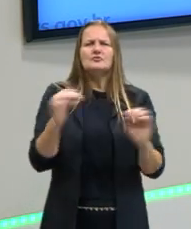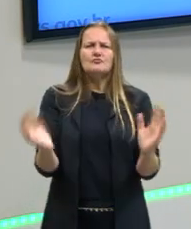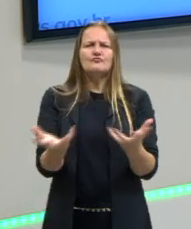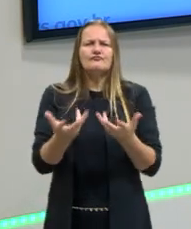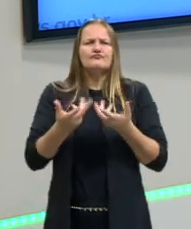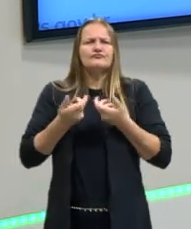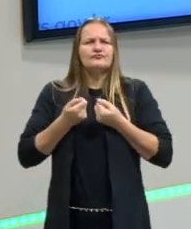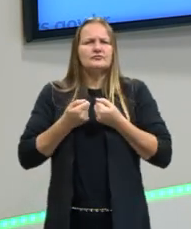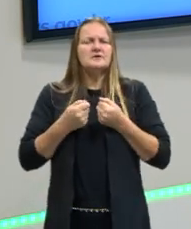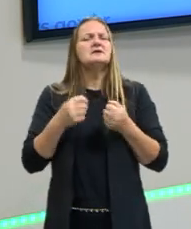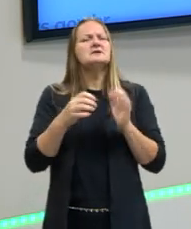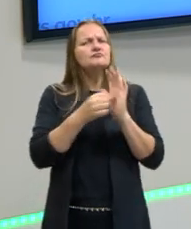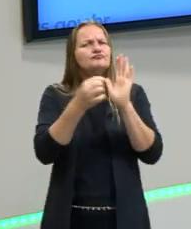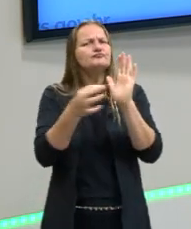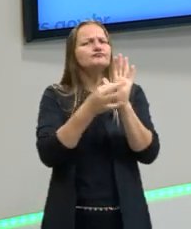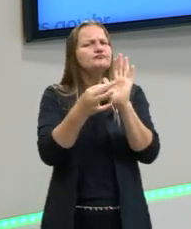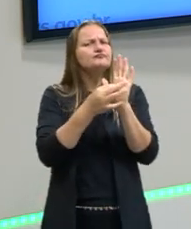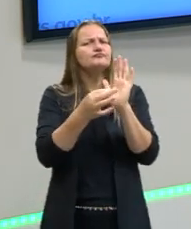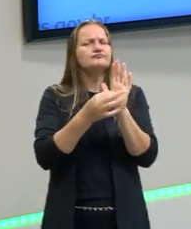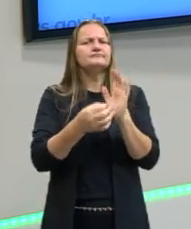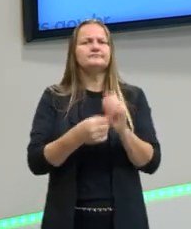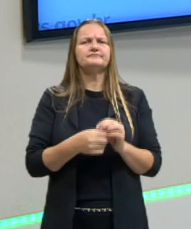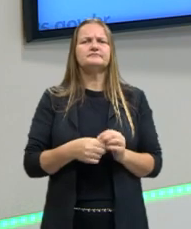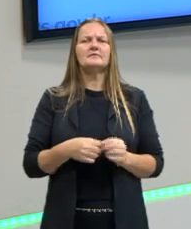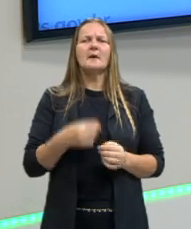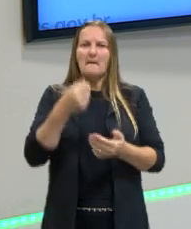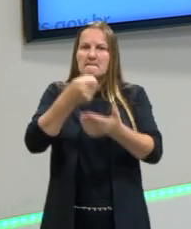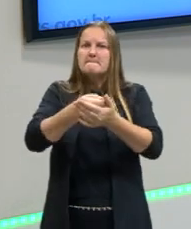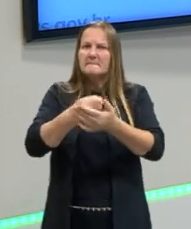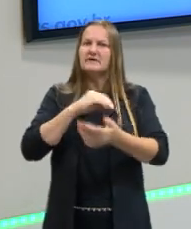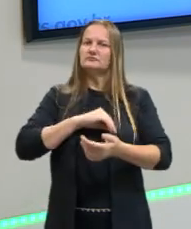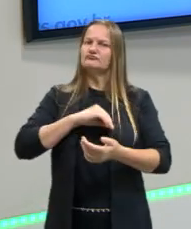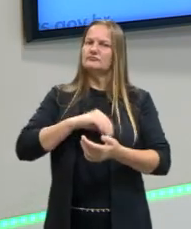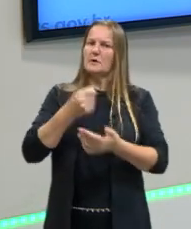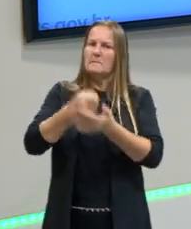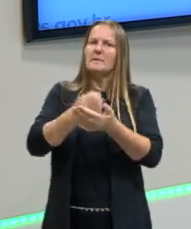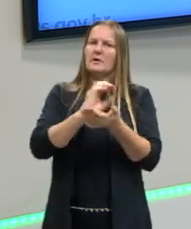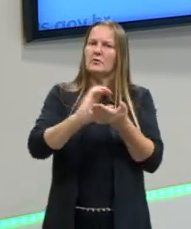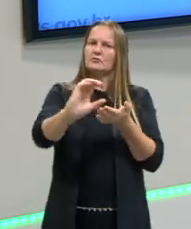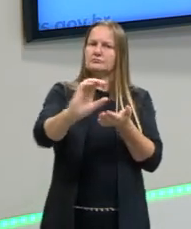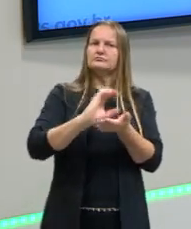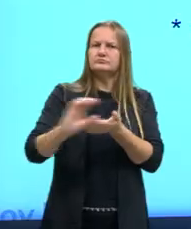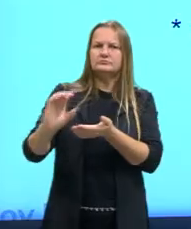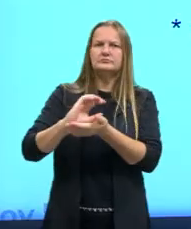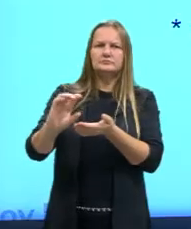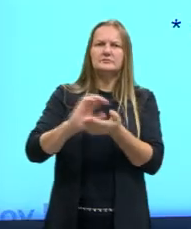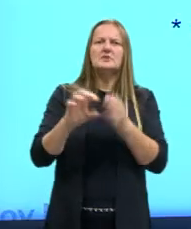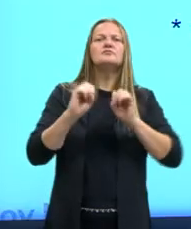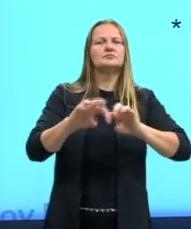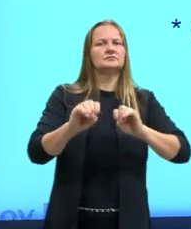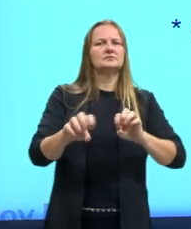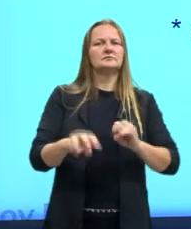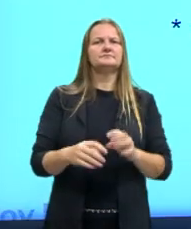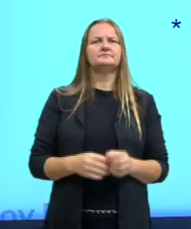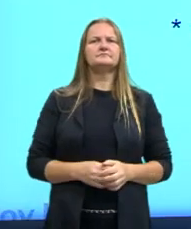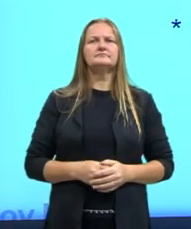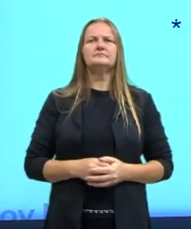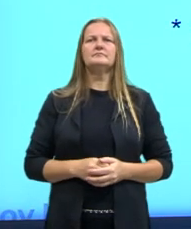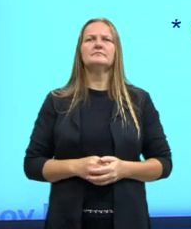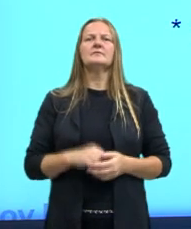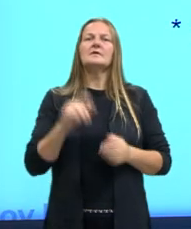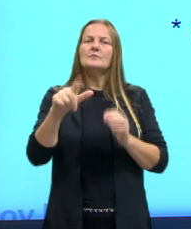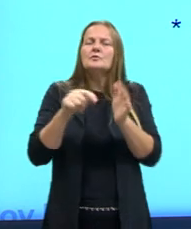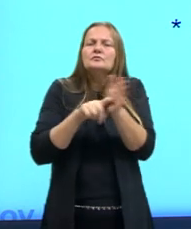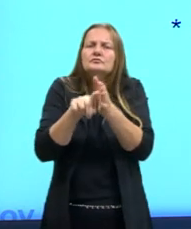retórica e eles eram pagos para isso mas eu recebi eles não ensinavam isso de graça essa também foi uma das coisas que eles foram questionados